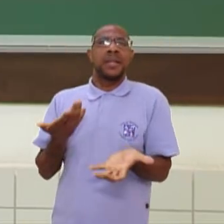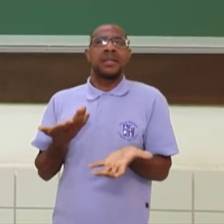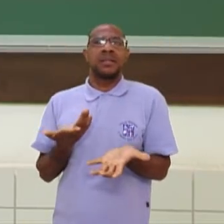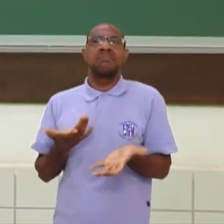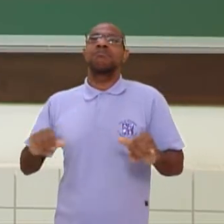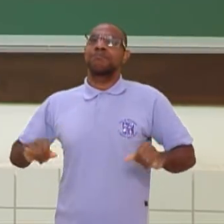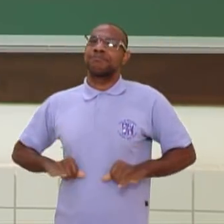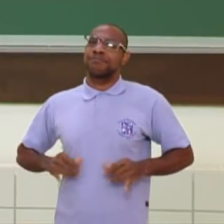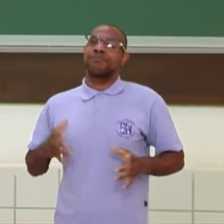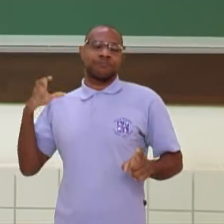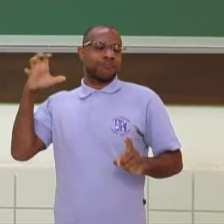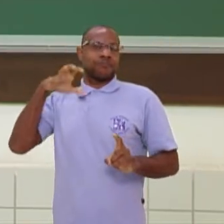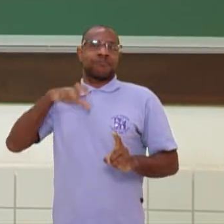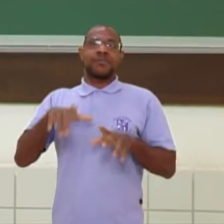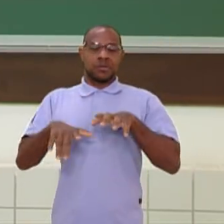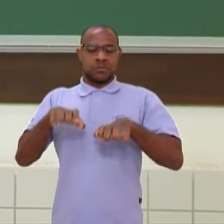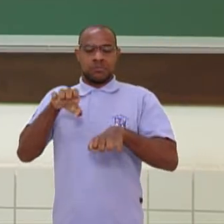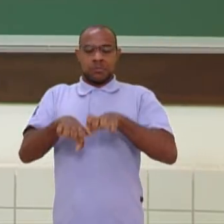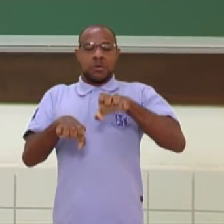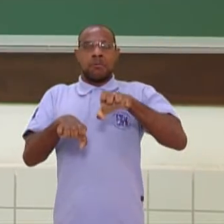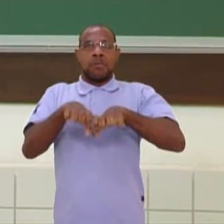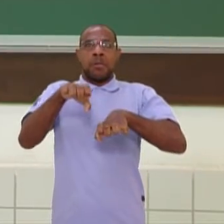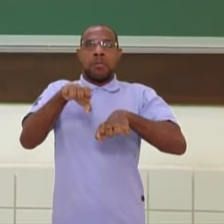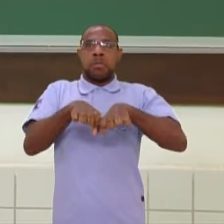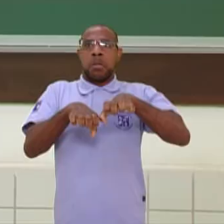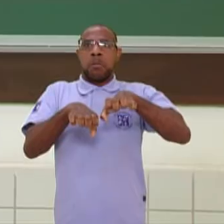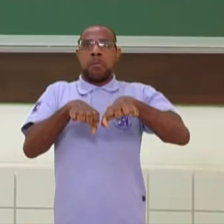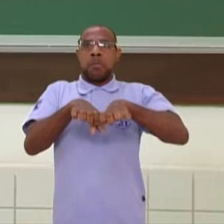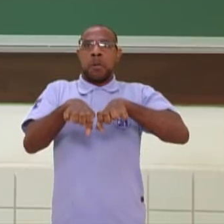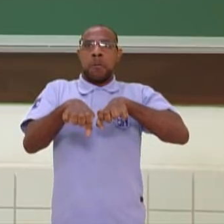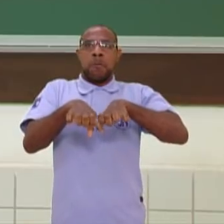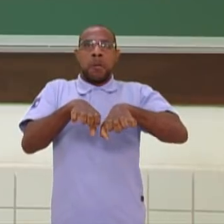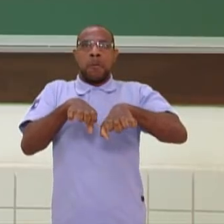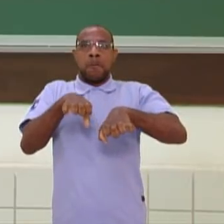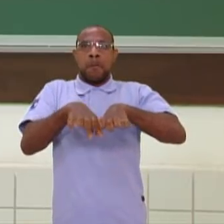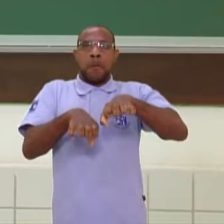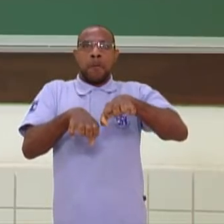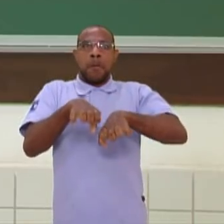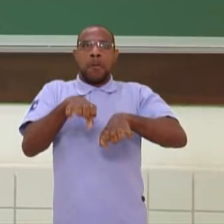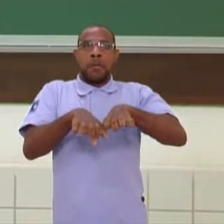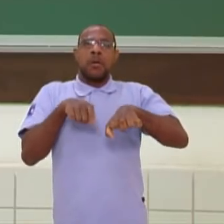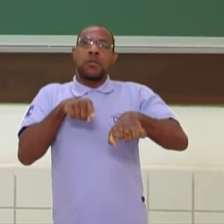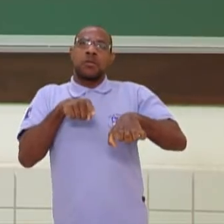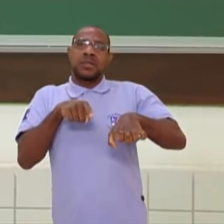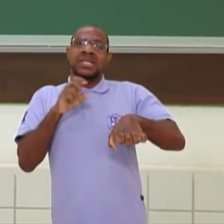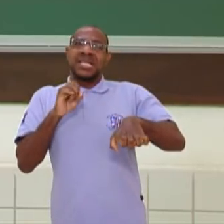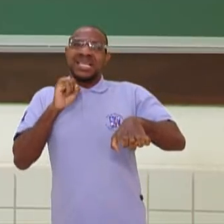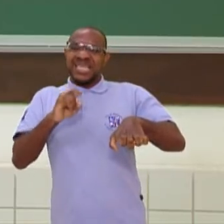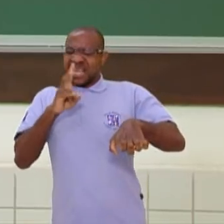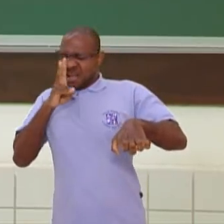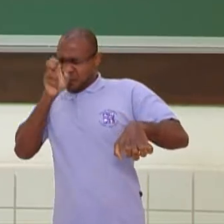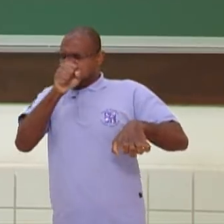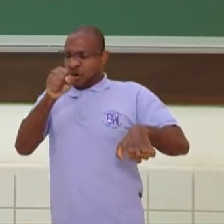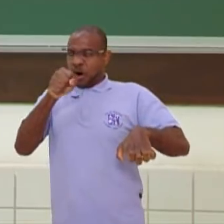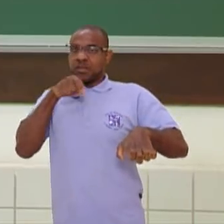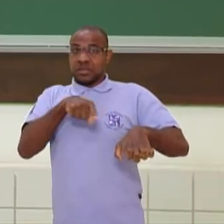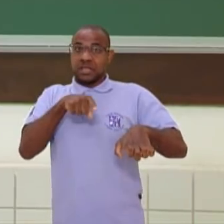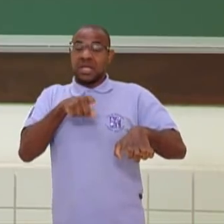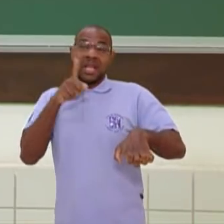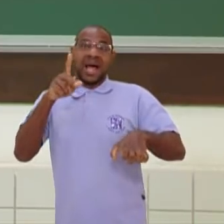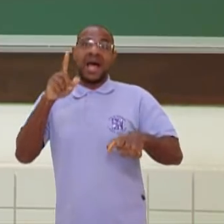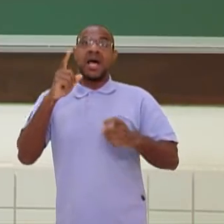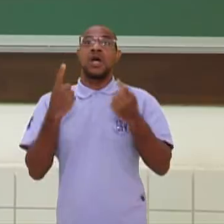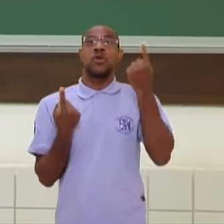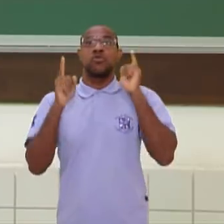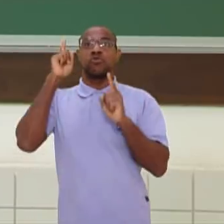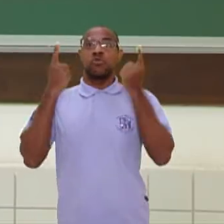sofrendo influências de abalo sísmico por causa disso. O que a gente vai ter? Se acontecer um abalo muito forte no Chile, aqui no Paraná